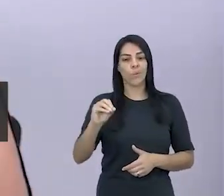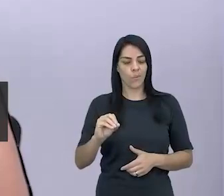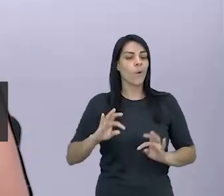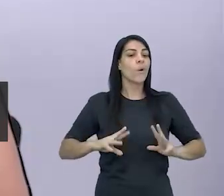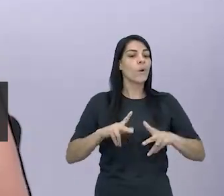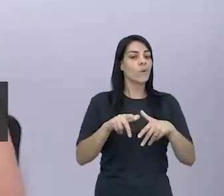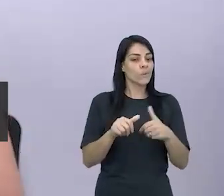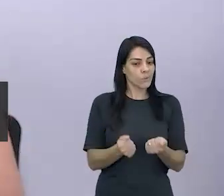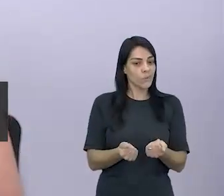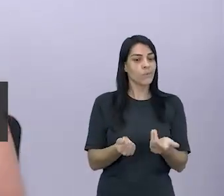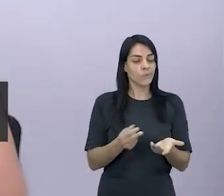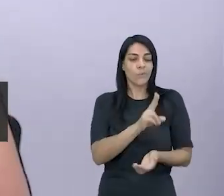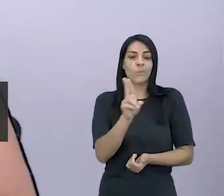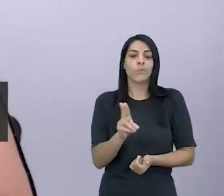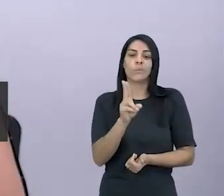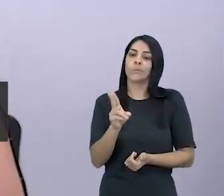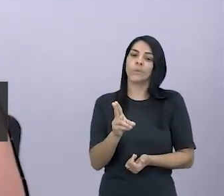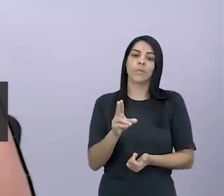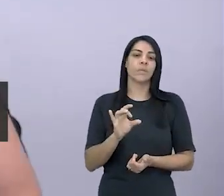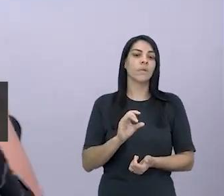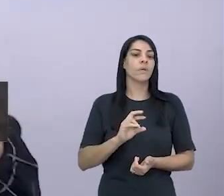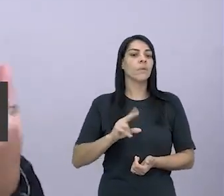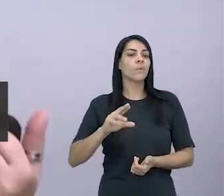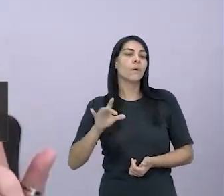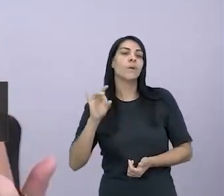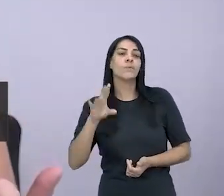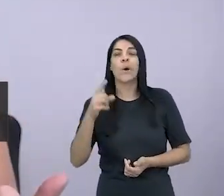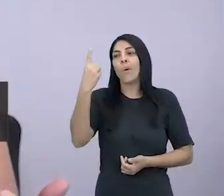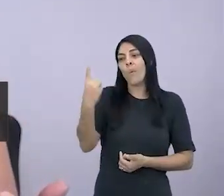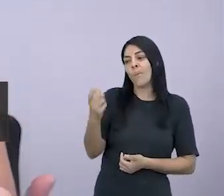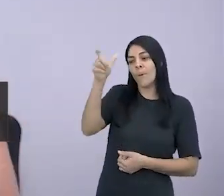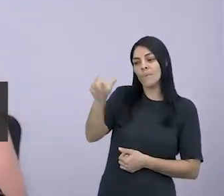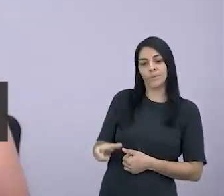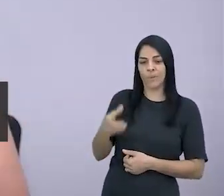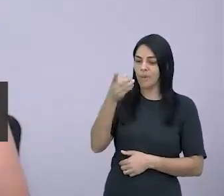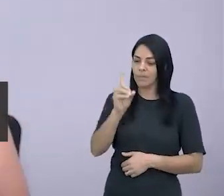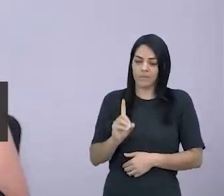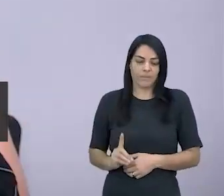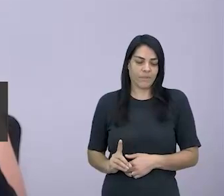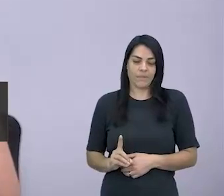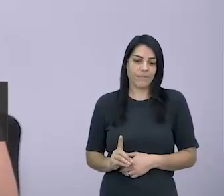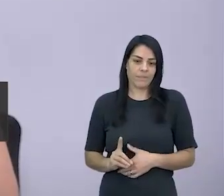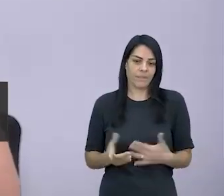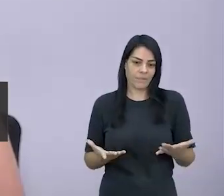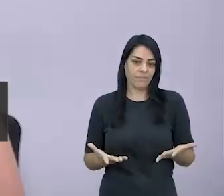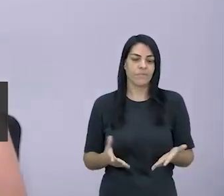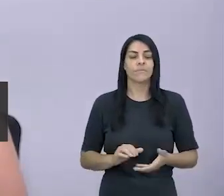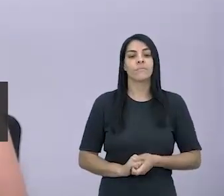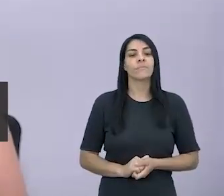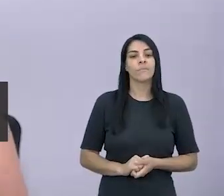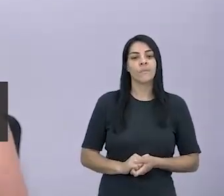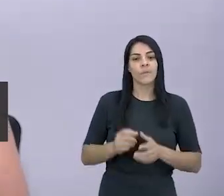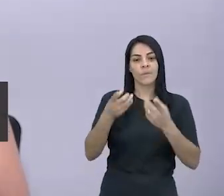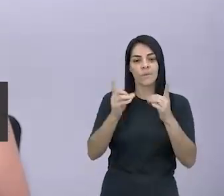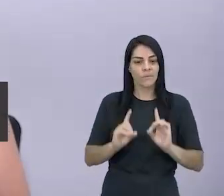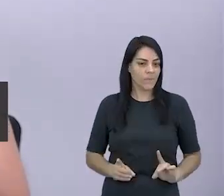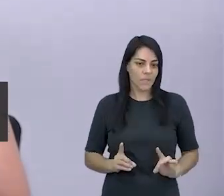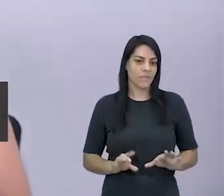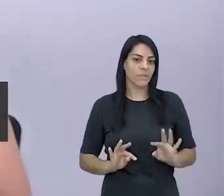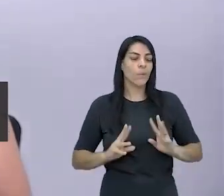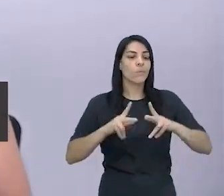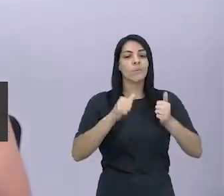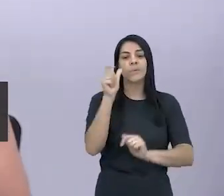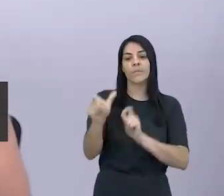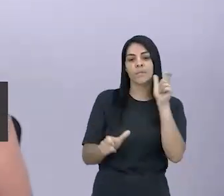essas partes, eu não vou estar só favorecendo a pessoa com deficiência. Eu vou estar favorecendo a todos. O disléxico, o que